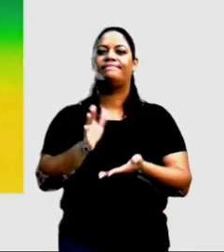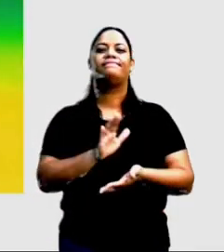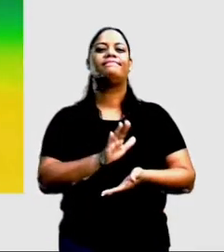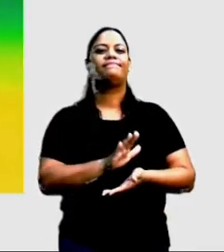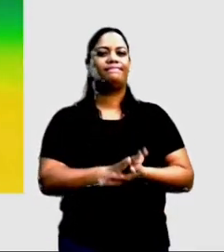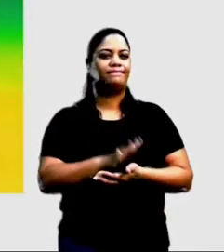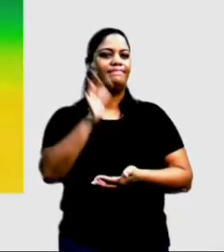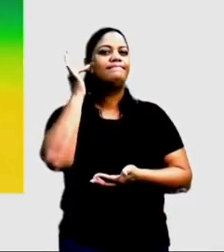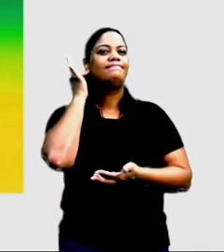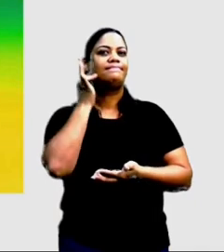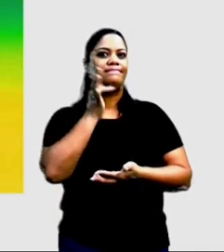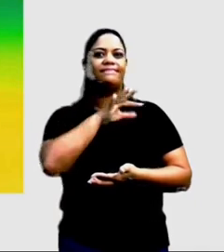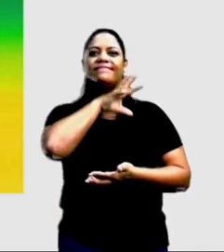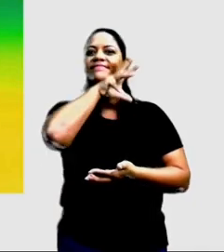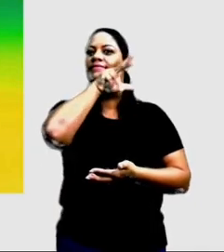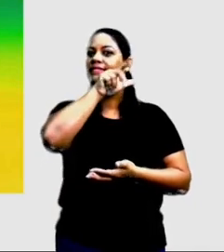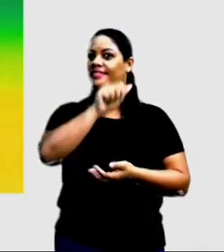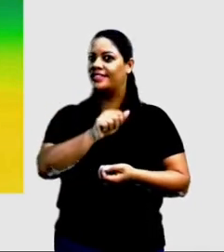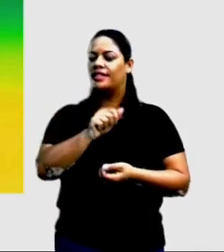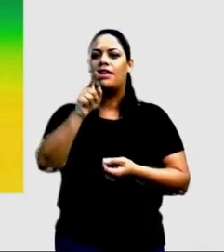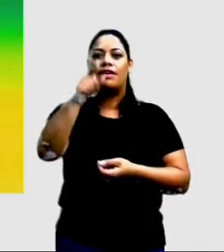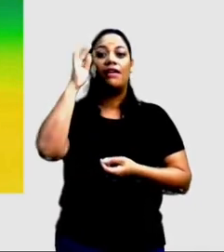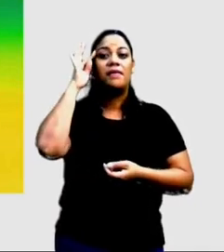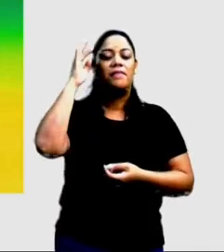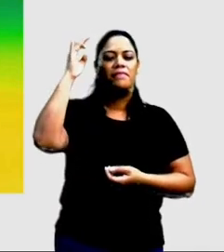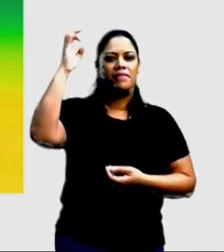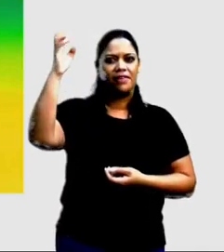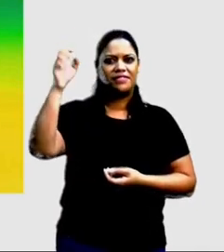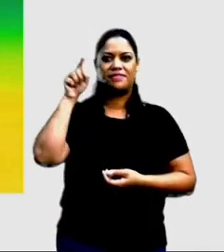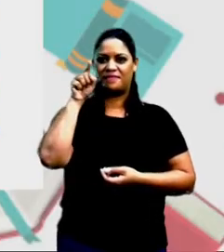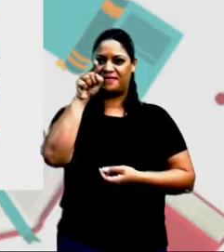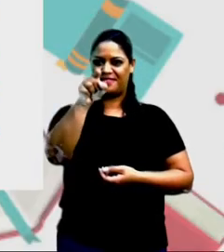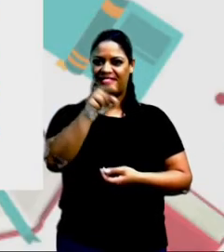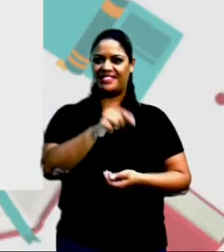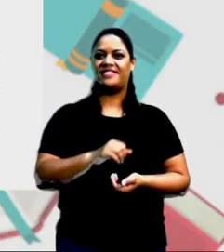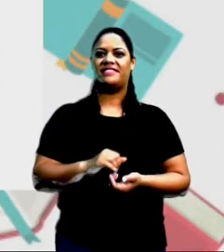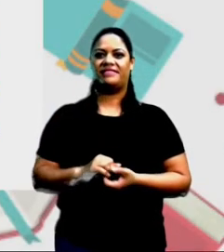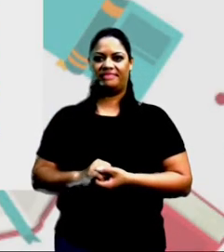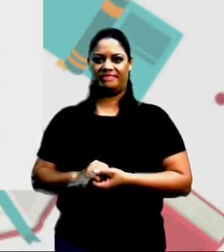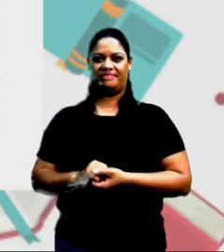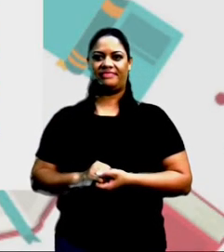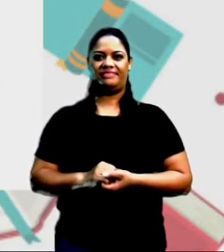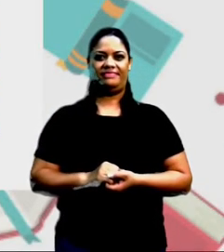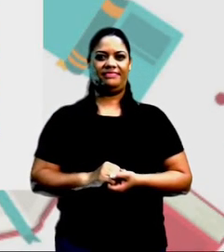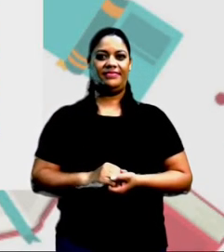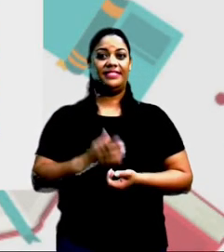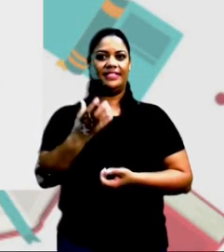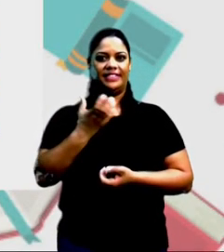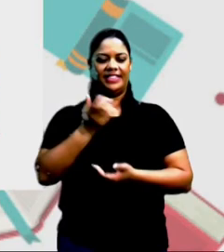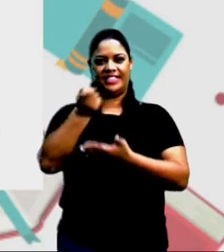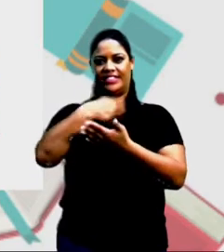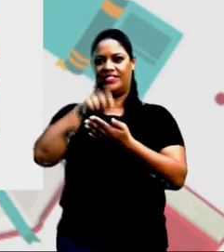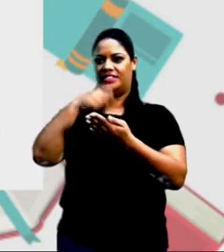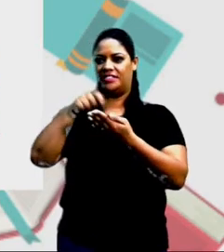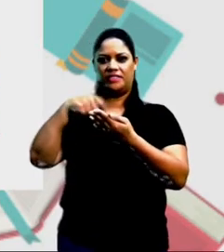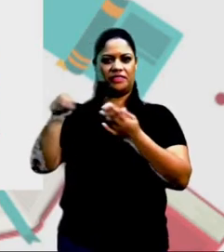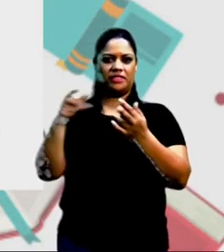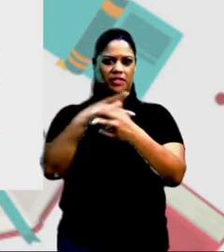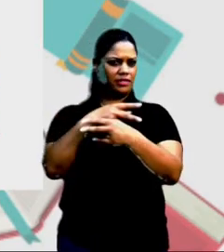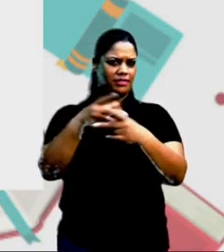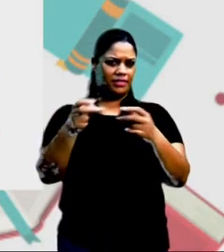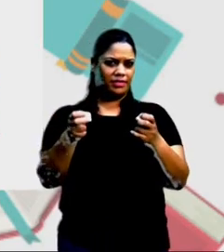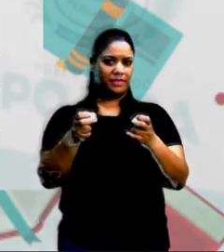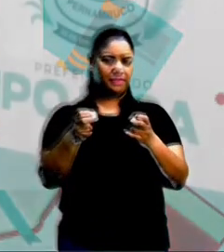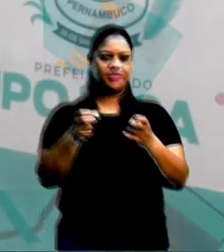a leoa. Imagine você, se você querendo escrever alguma